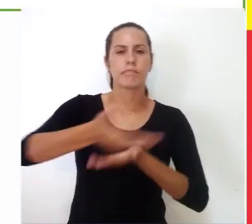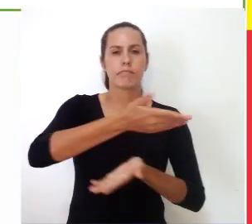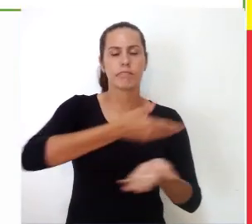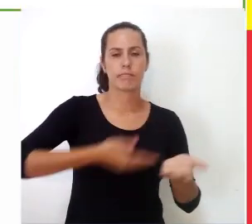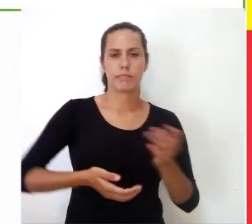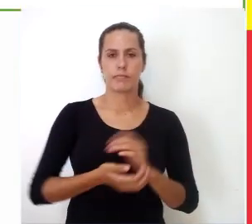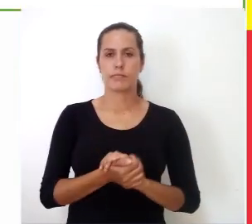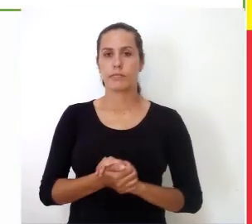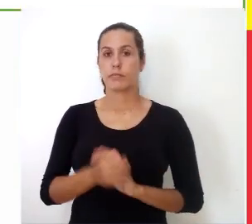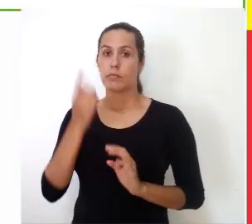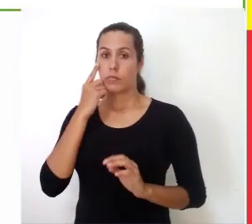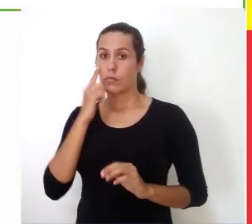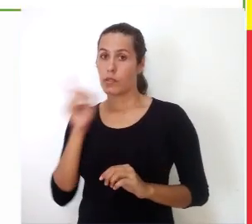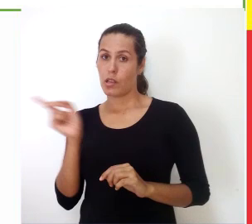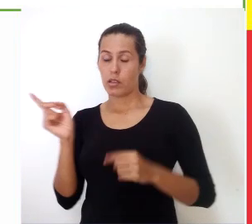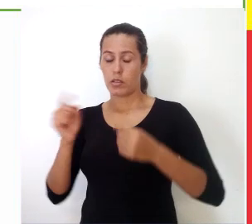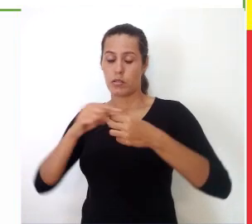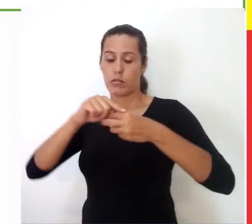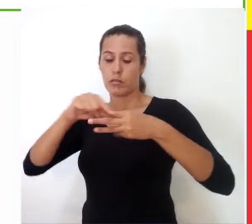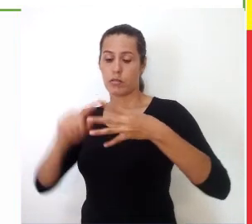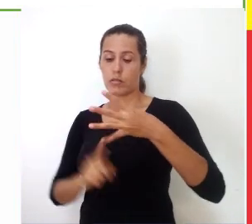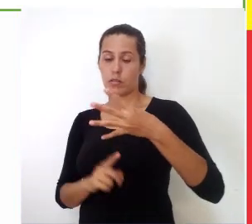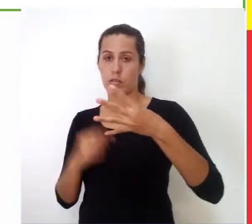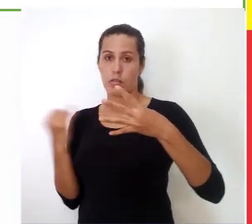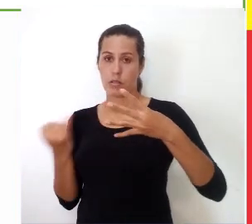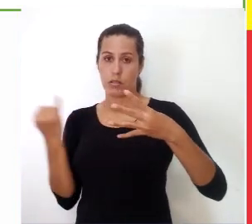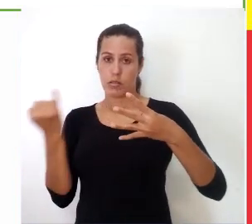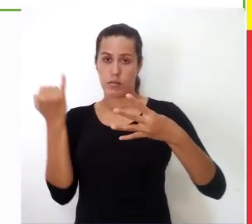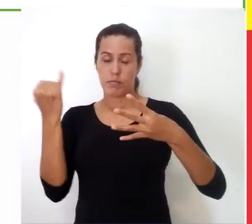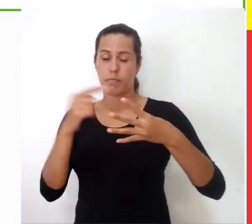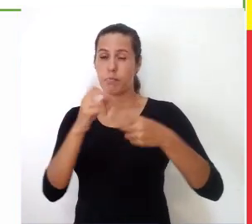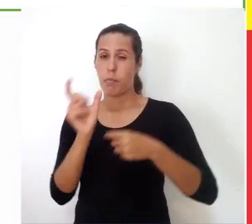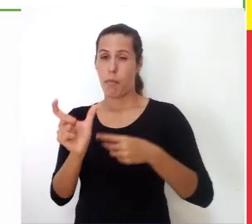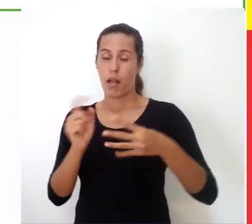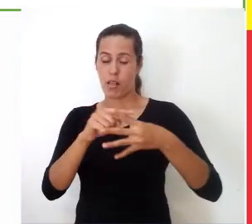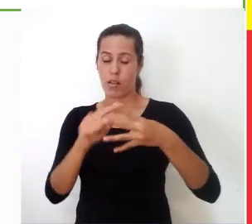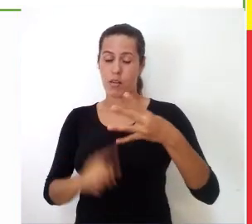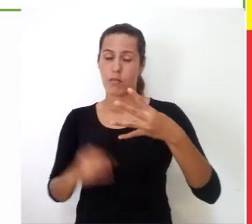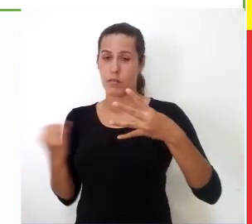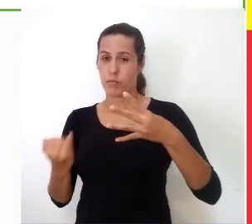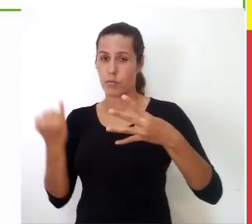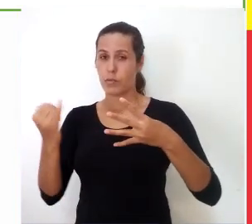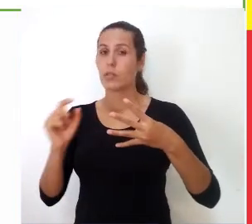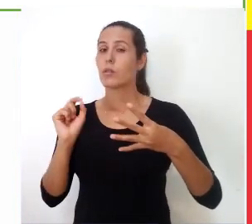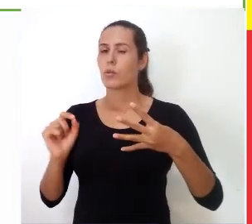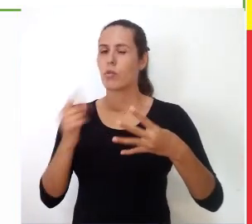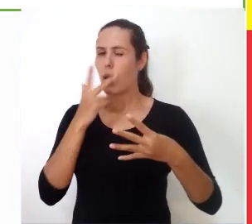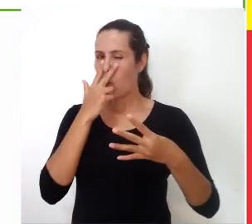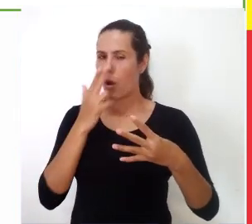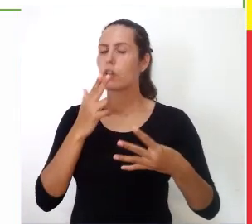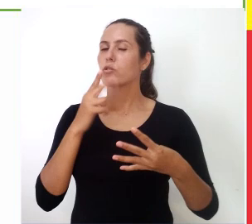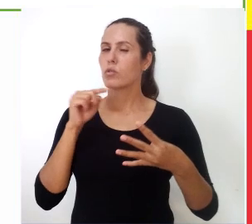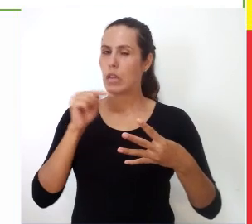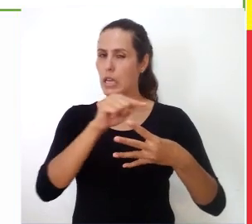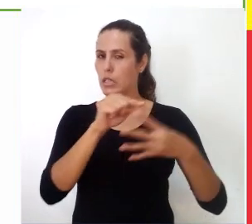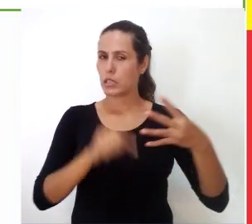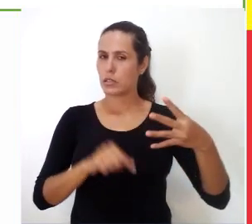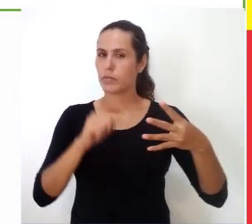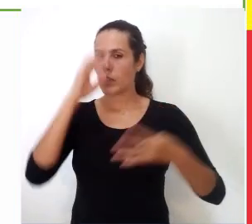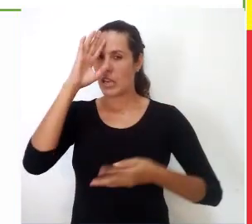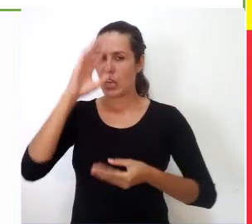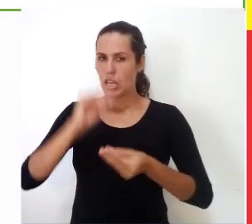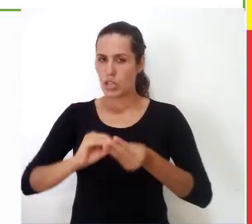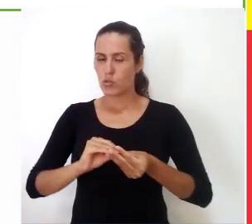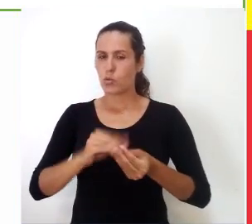na tela eu coloquei 4 palavras-chave. Vejam só, eu acho que essas 4 palavras, elas resumem